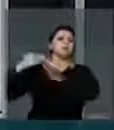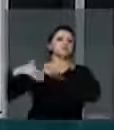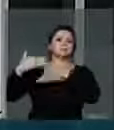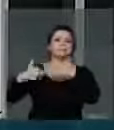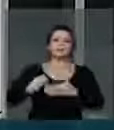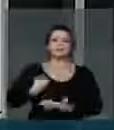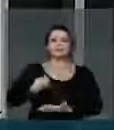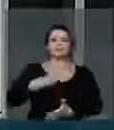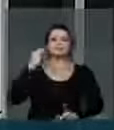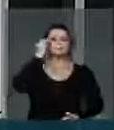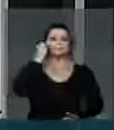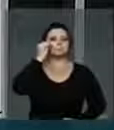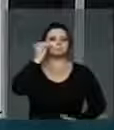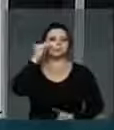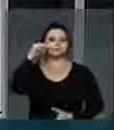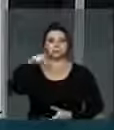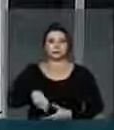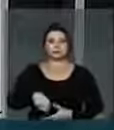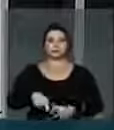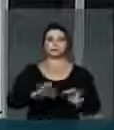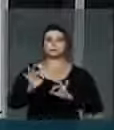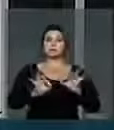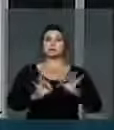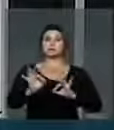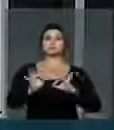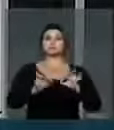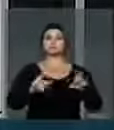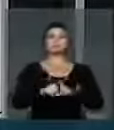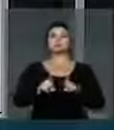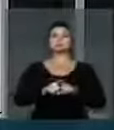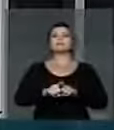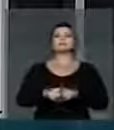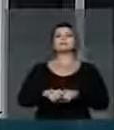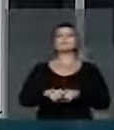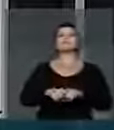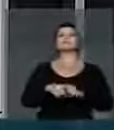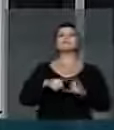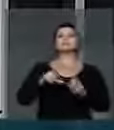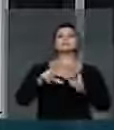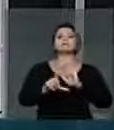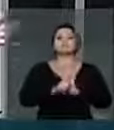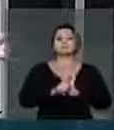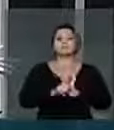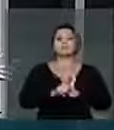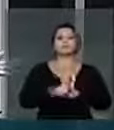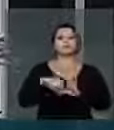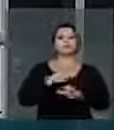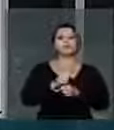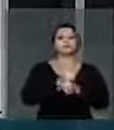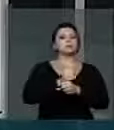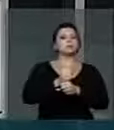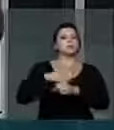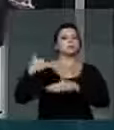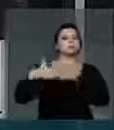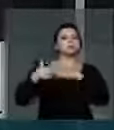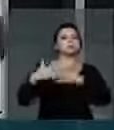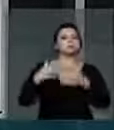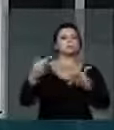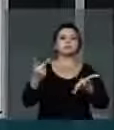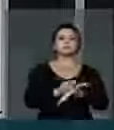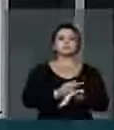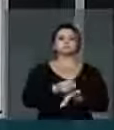políticas. É o ajuste do processo legislativo. Ao longo do tempo, um fator